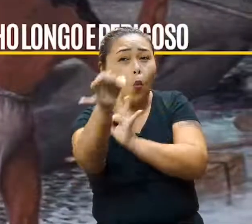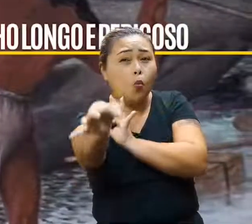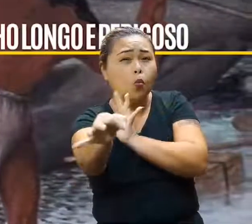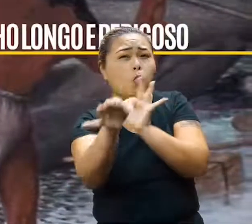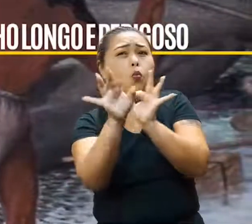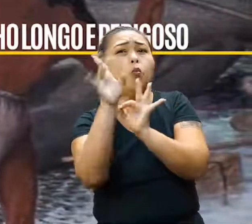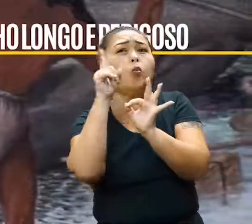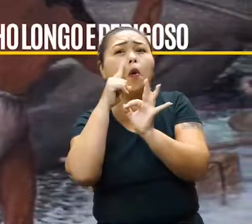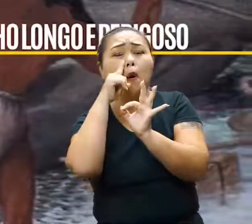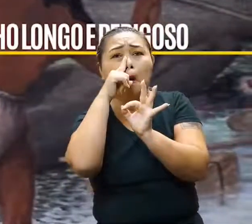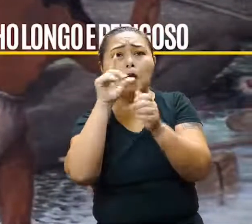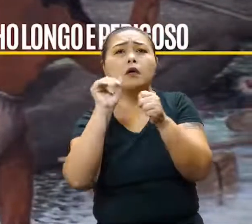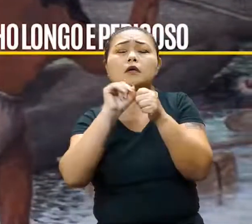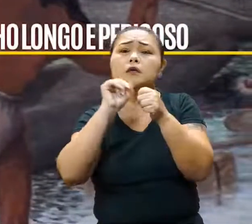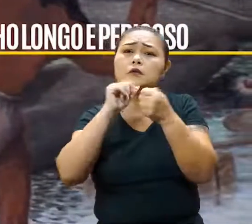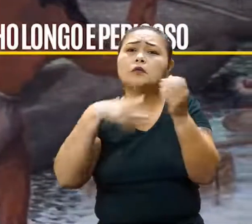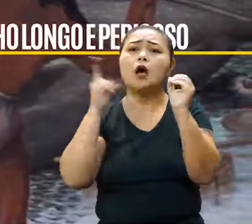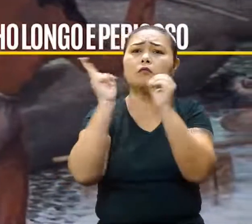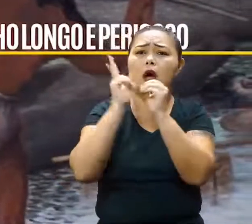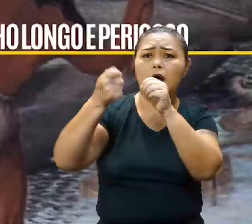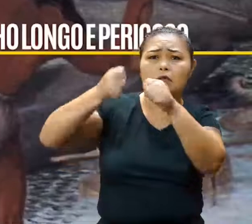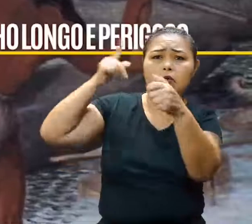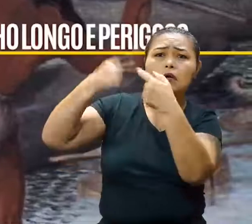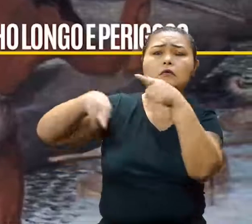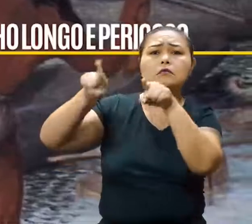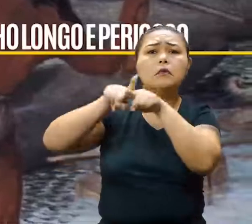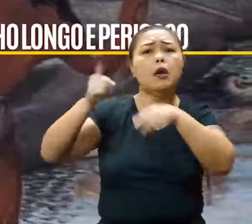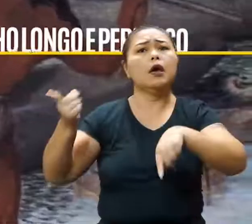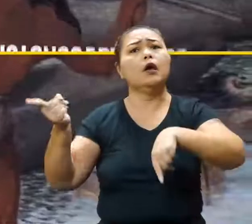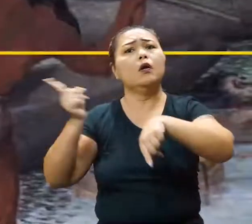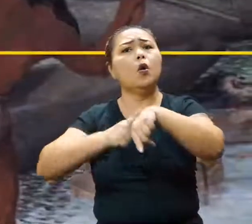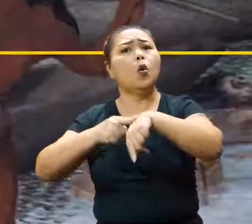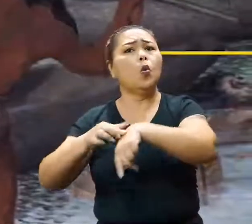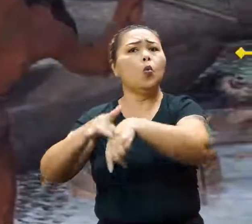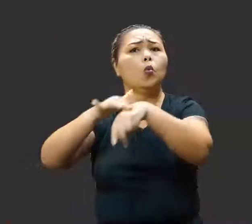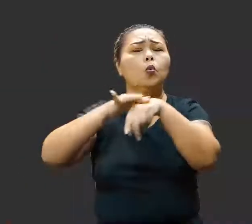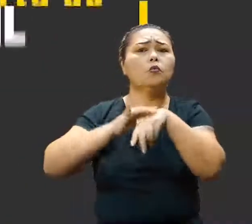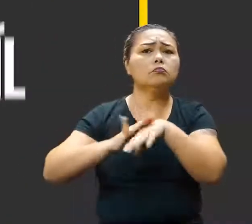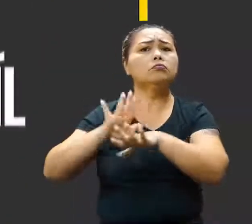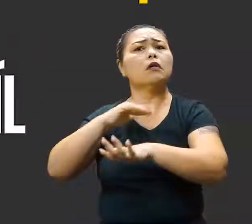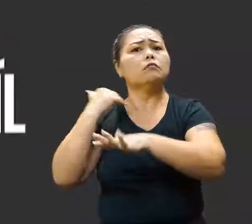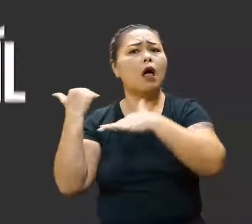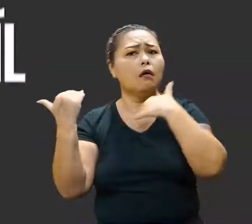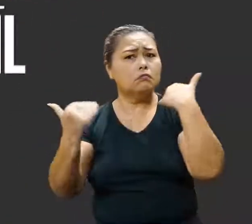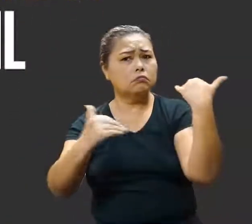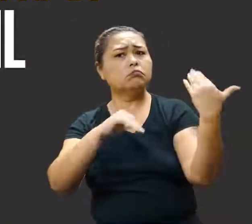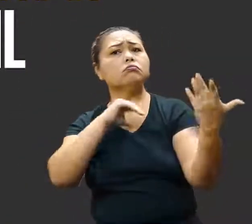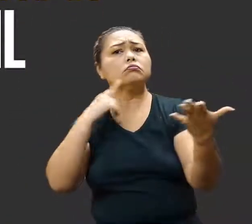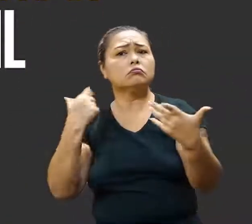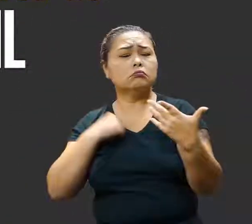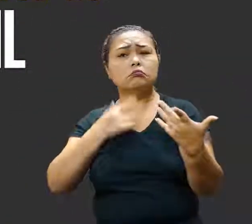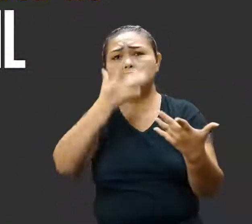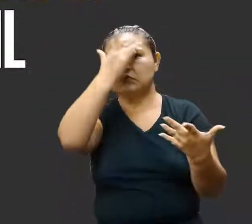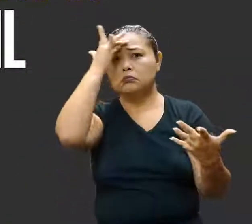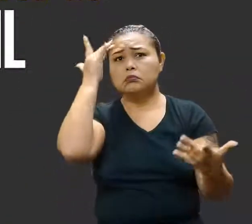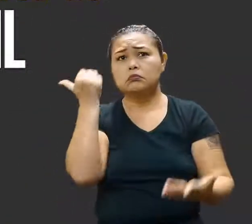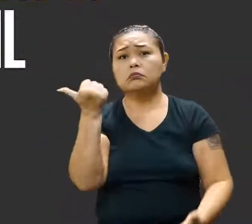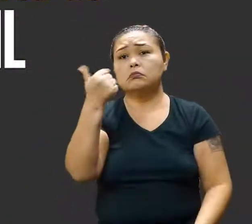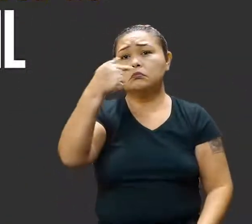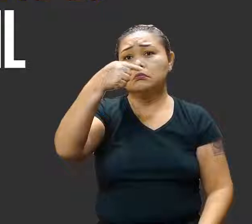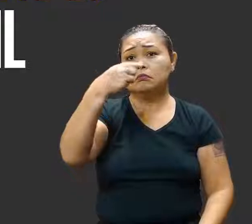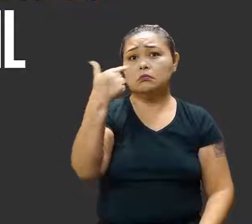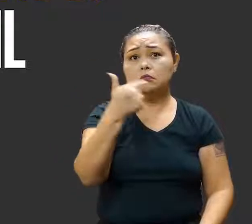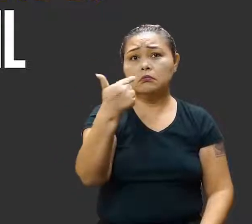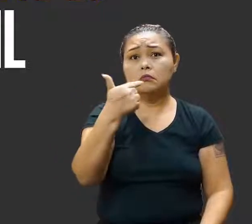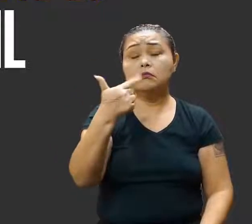fome, doenças, vitimaram um grande número de pessoas. Em 1722,